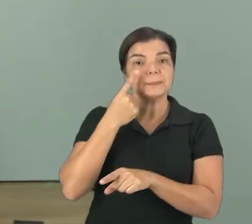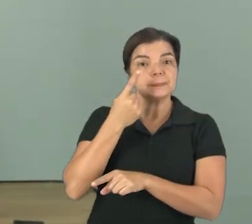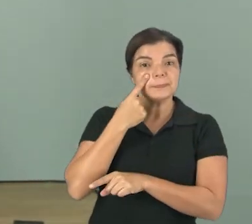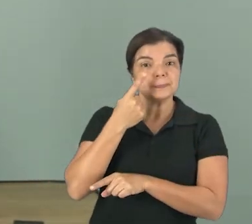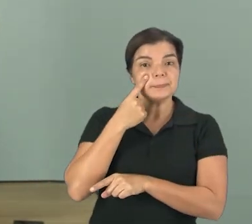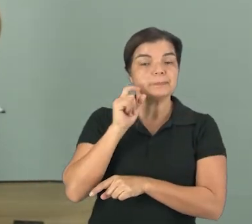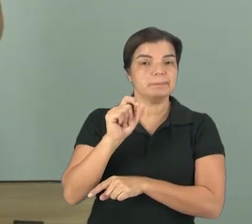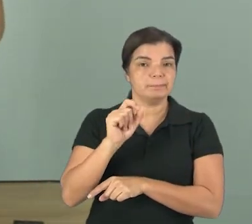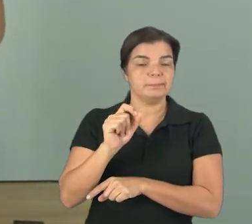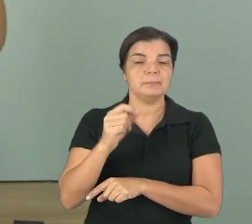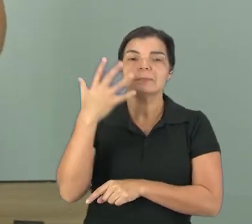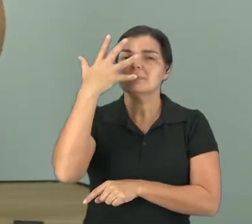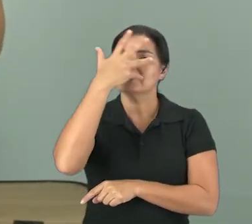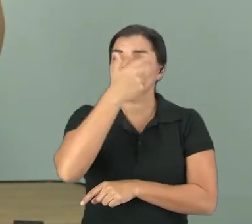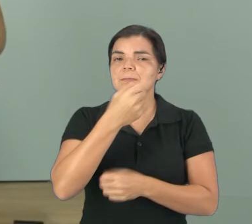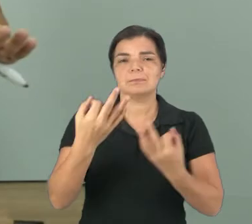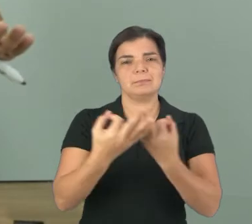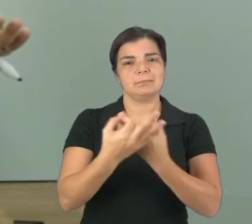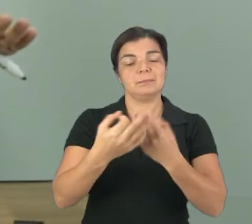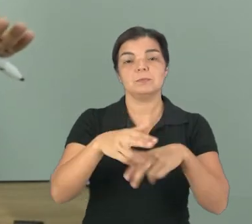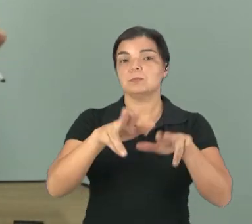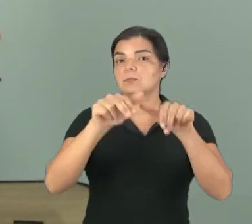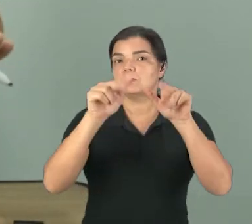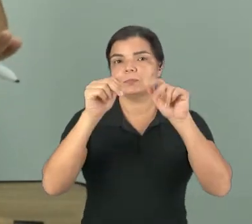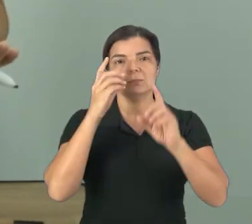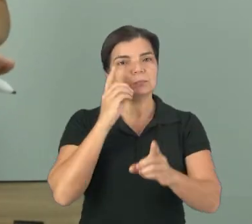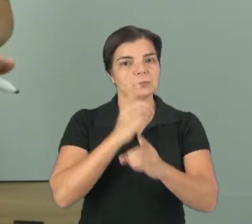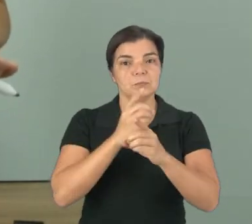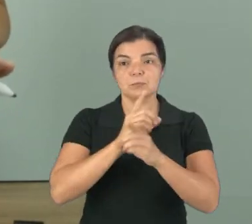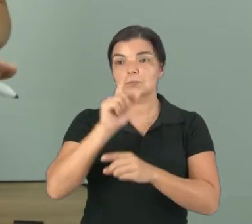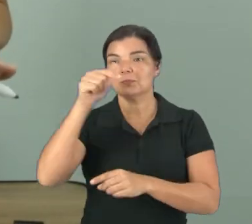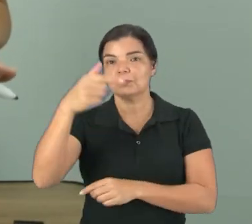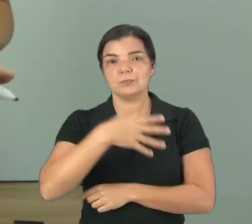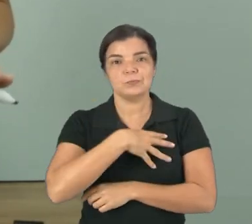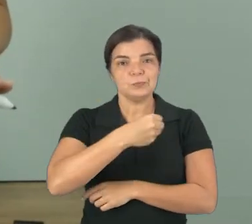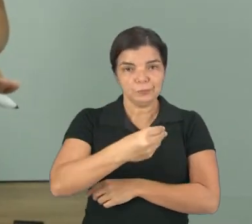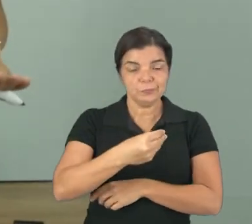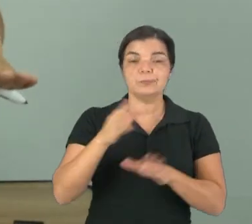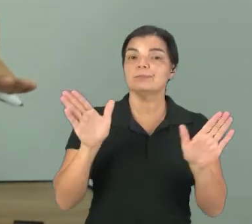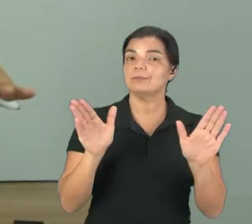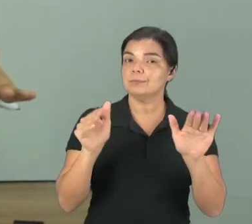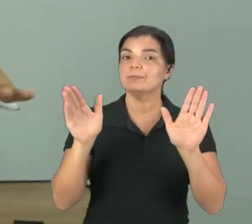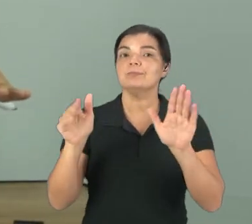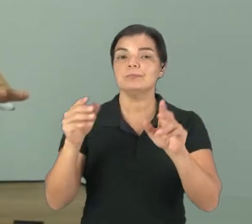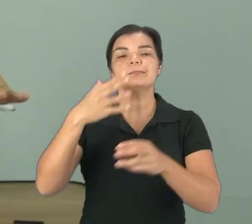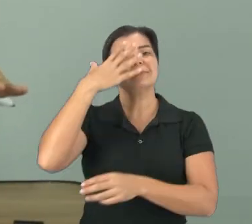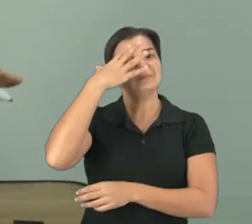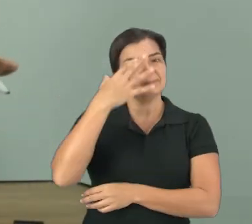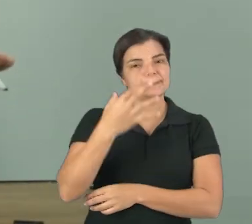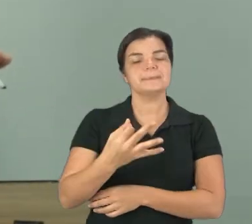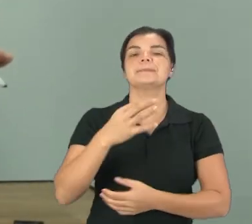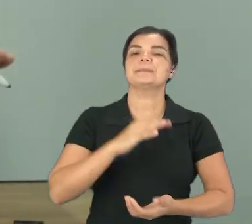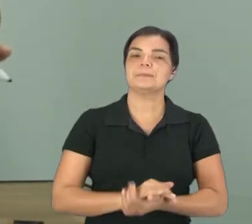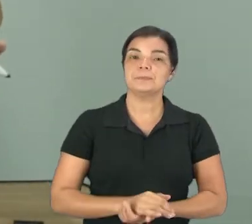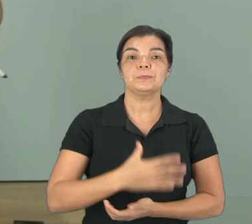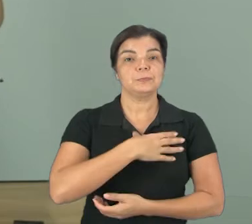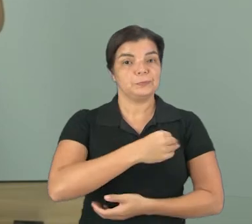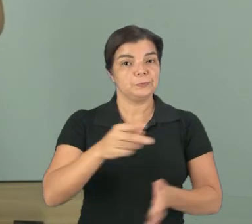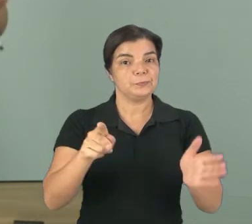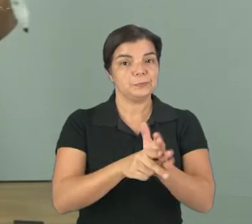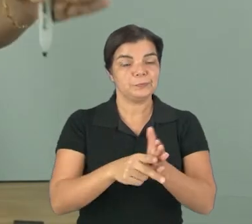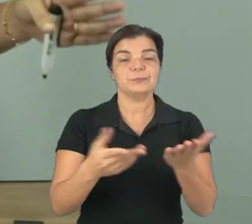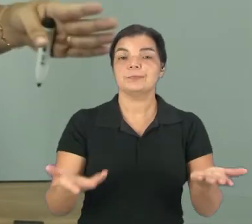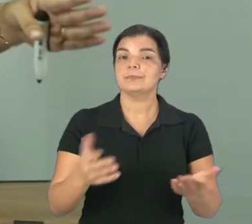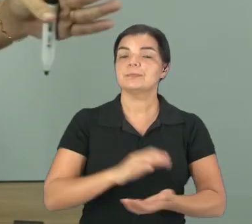vissem, né, essa formosura toda, jamais encontrada em nenhum outro filhote de outras aves, certamente seriam os